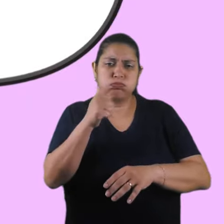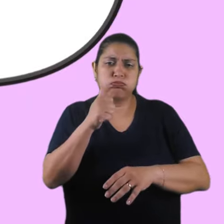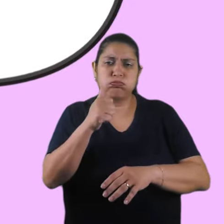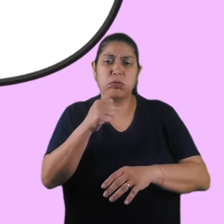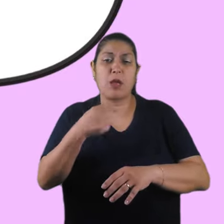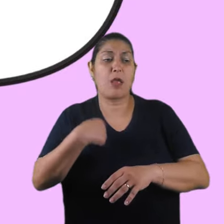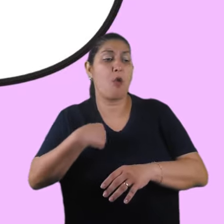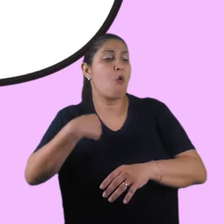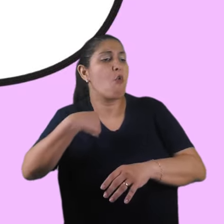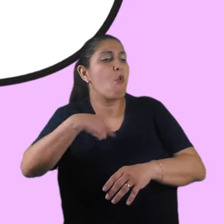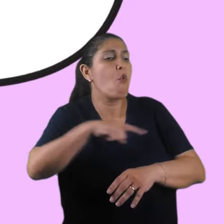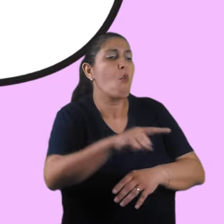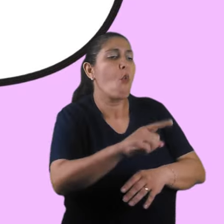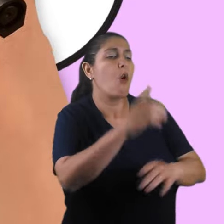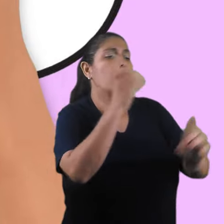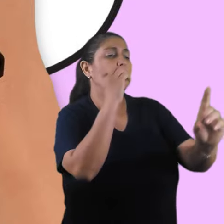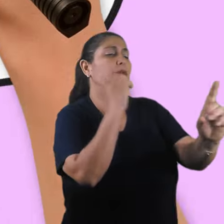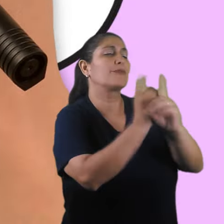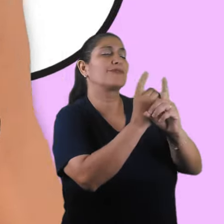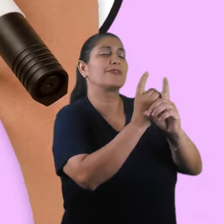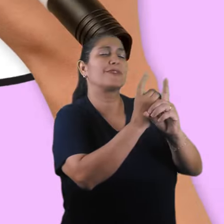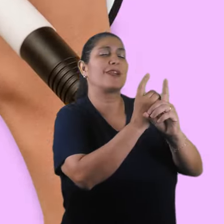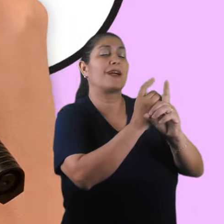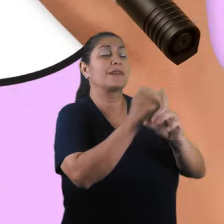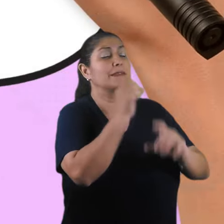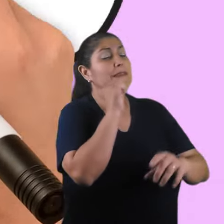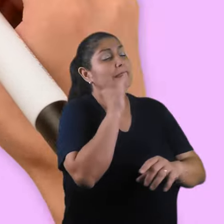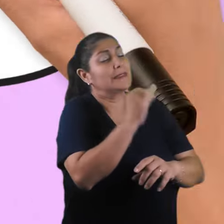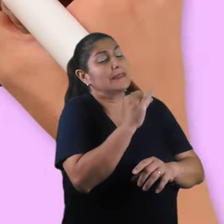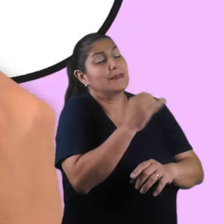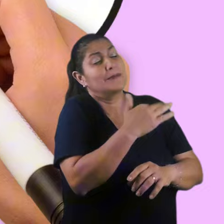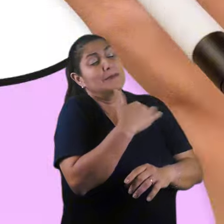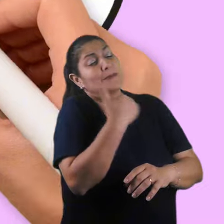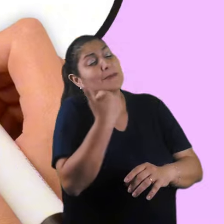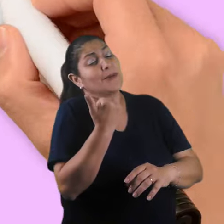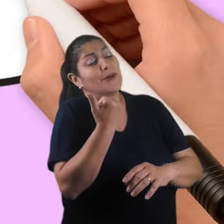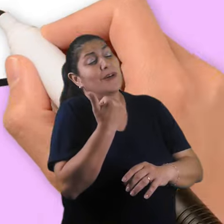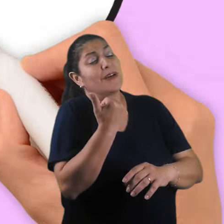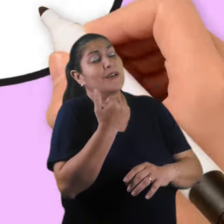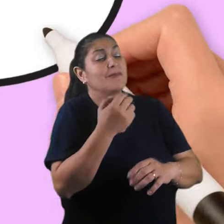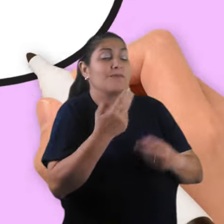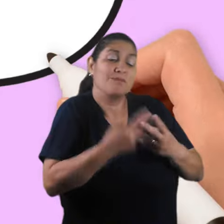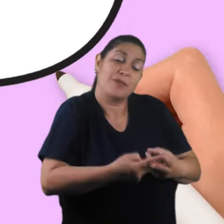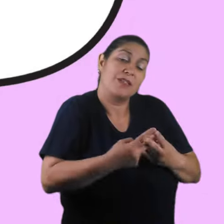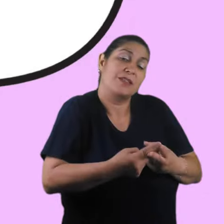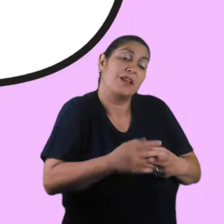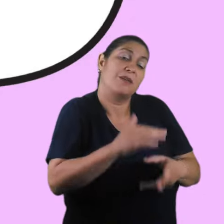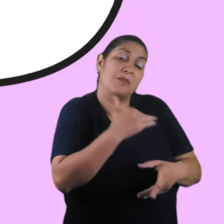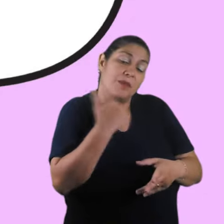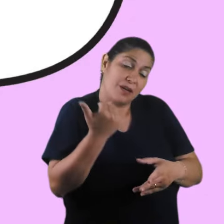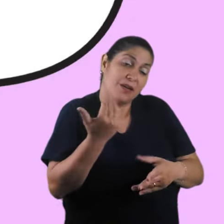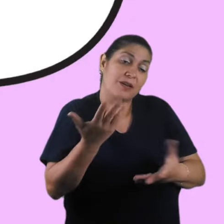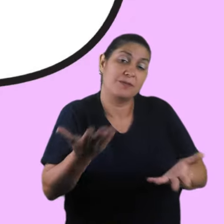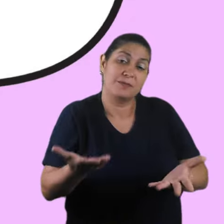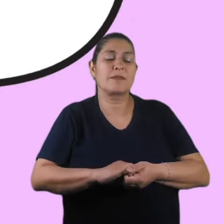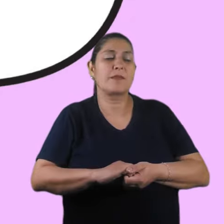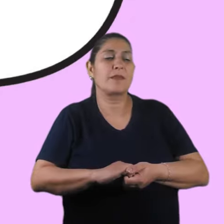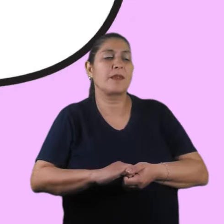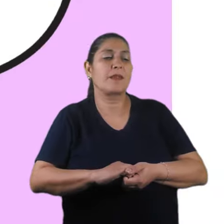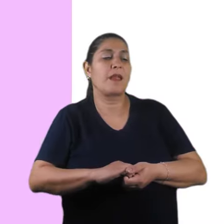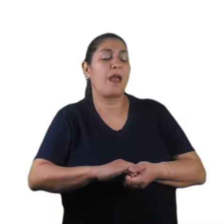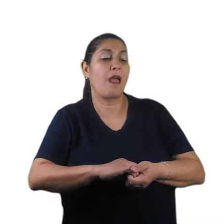então, mesmo sendo contra a lei, irei à presença do rei. Se eu tiver que morrer,